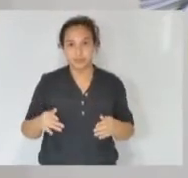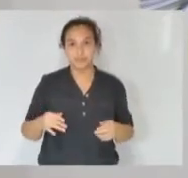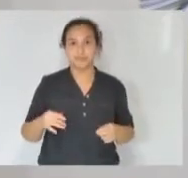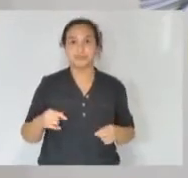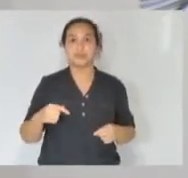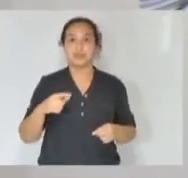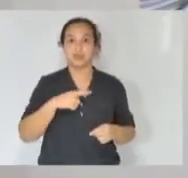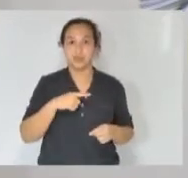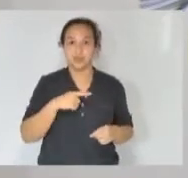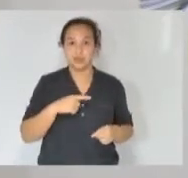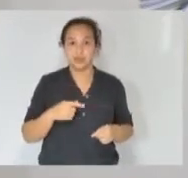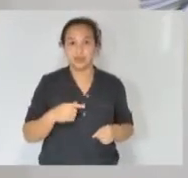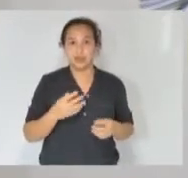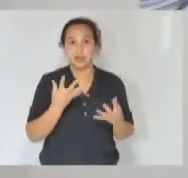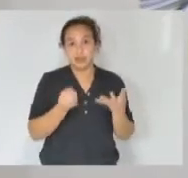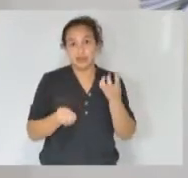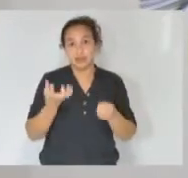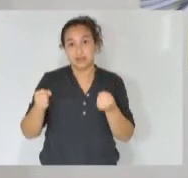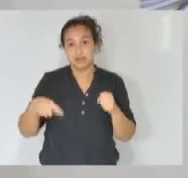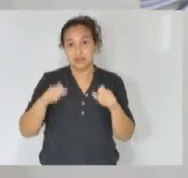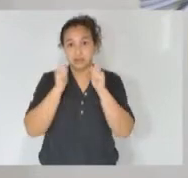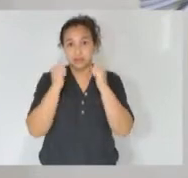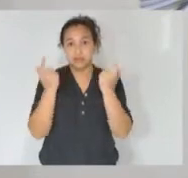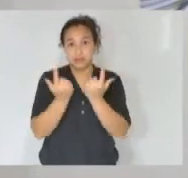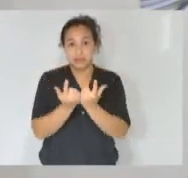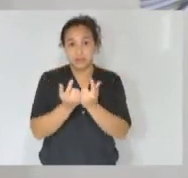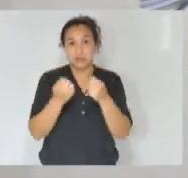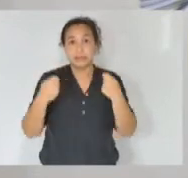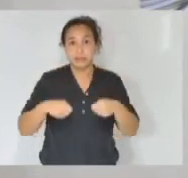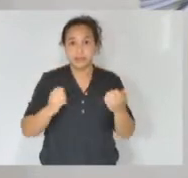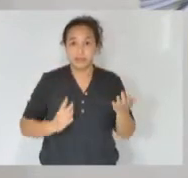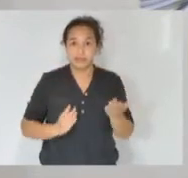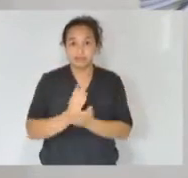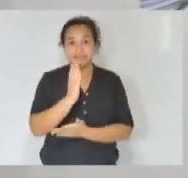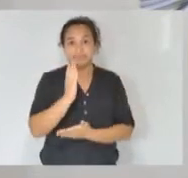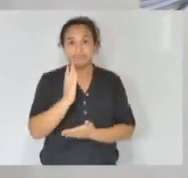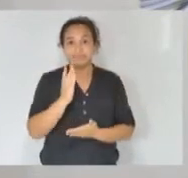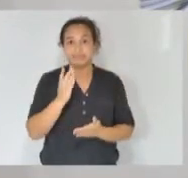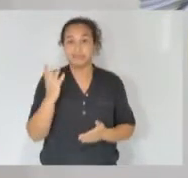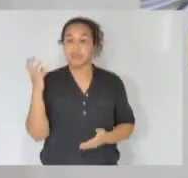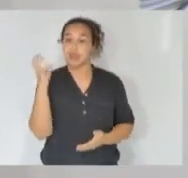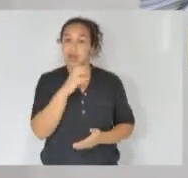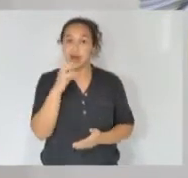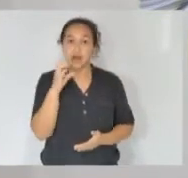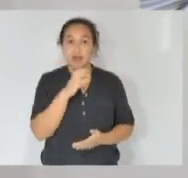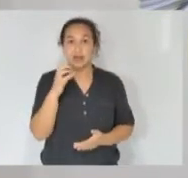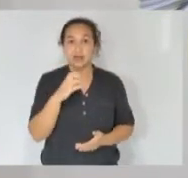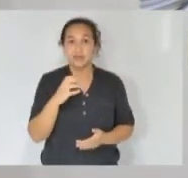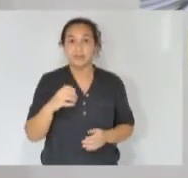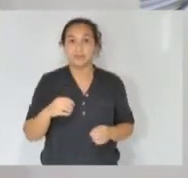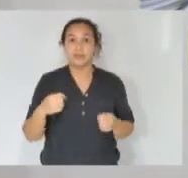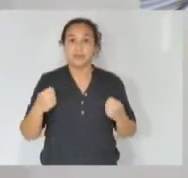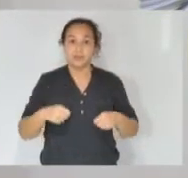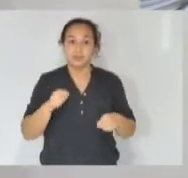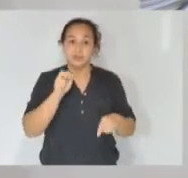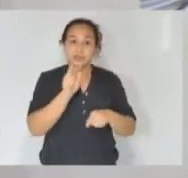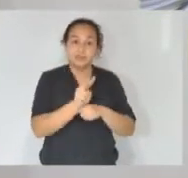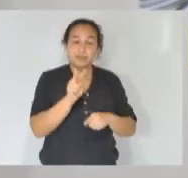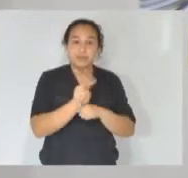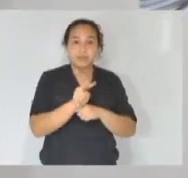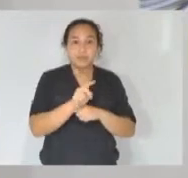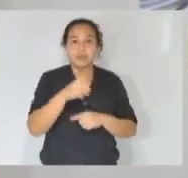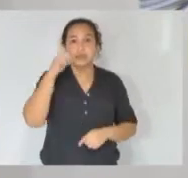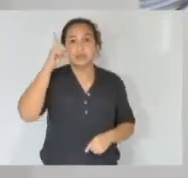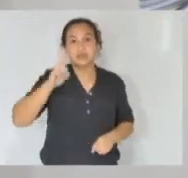casa. Nós precisamos ter ele aprovado o quanto antes, para que nós possamos proteger o direito